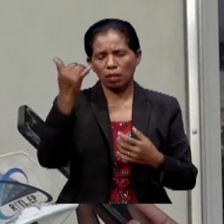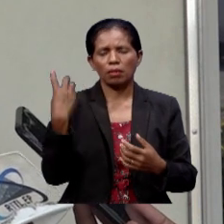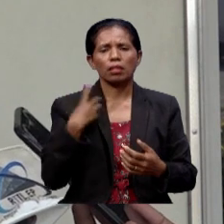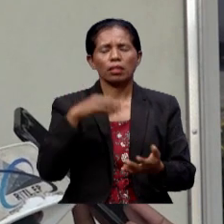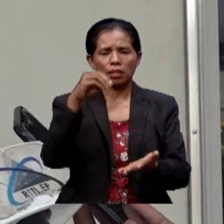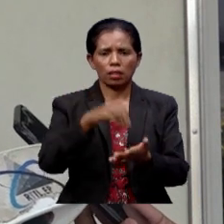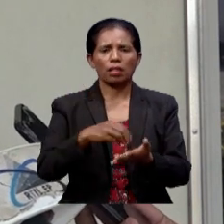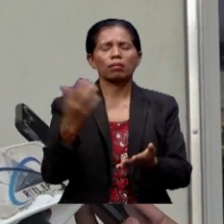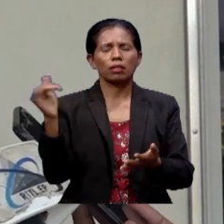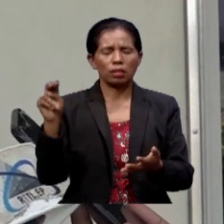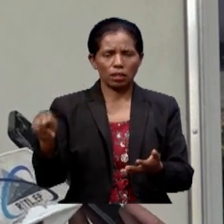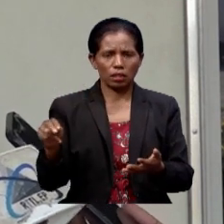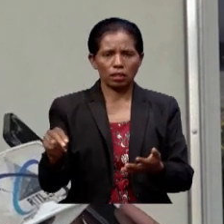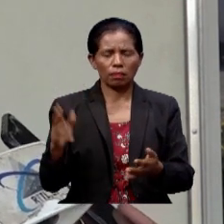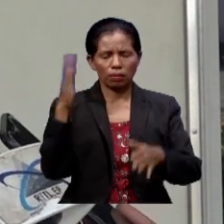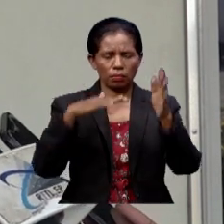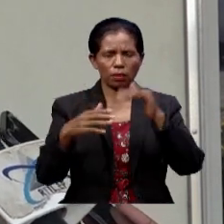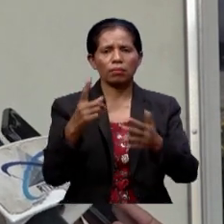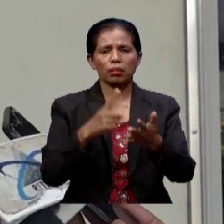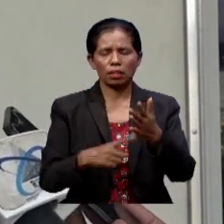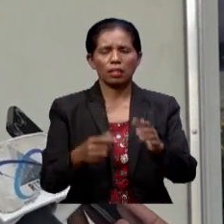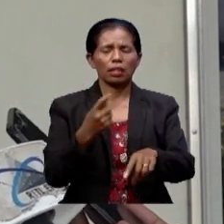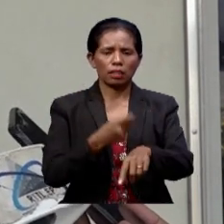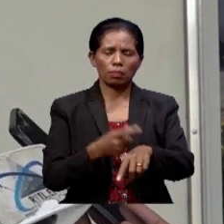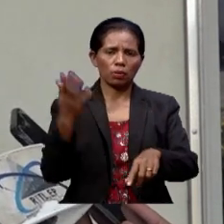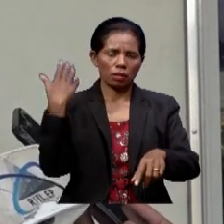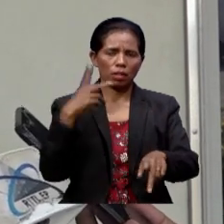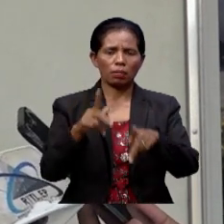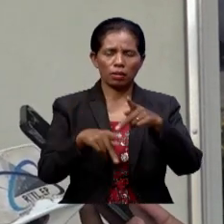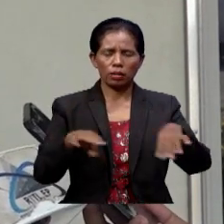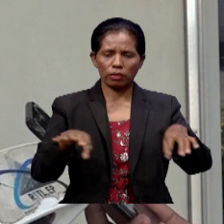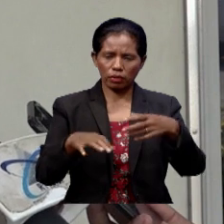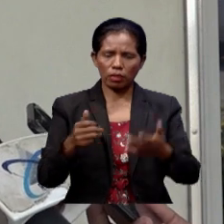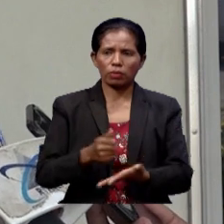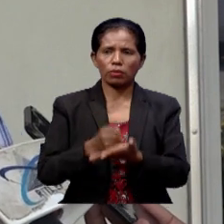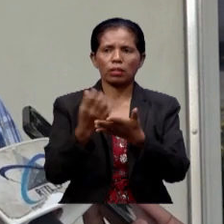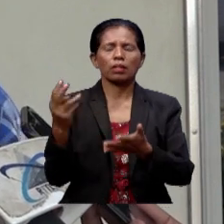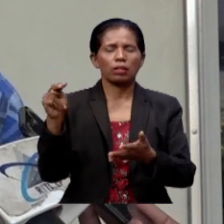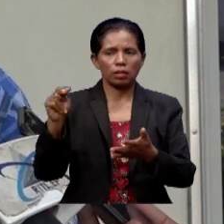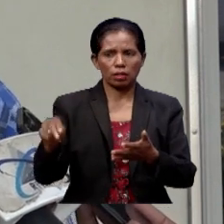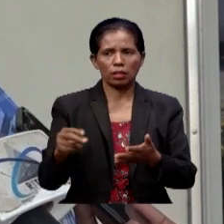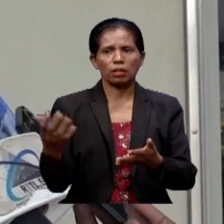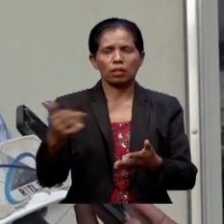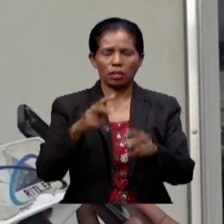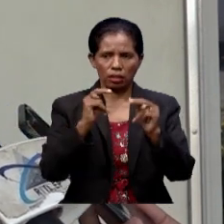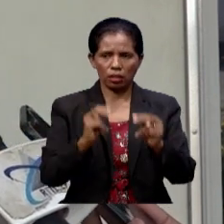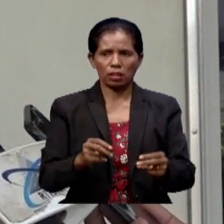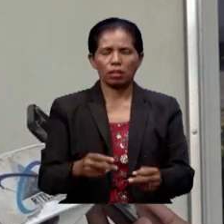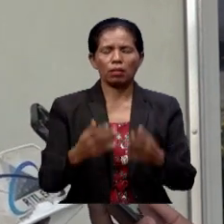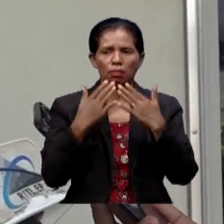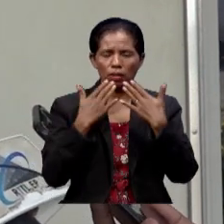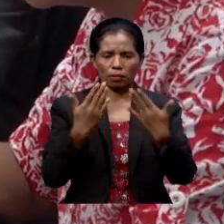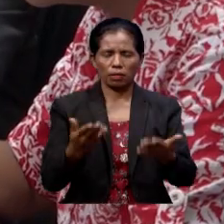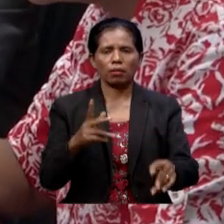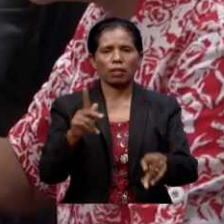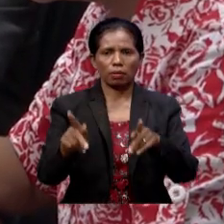isso. Será que é tempo que vai emane serviço na baseira, halbo a tria cruma, agora se tem que agradecer para emane